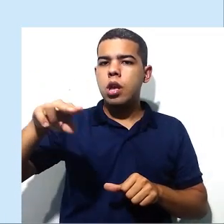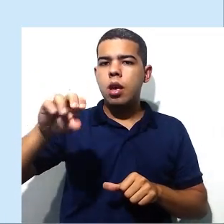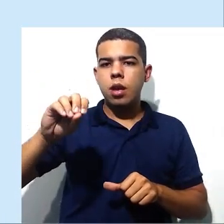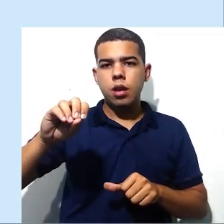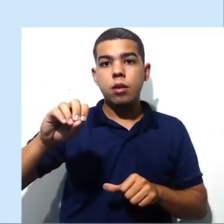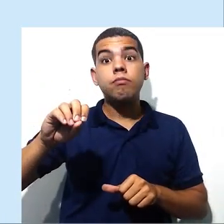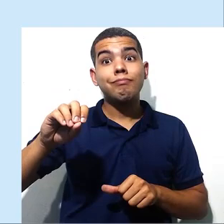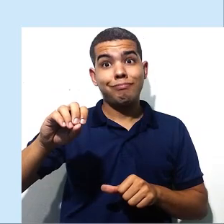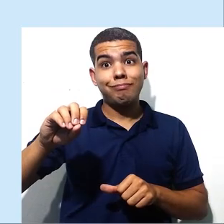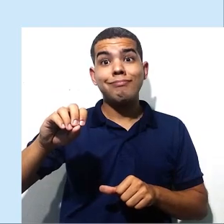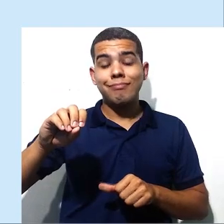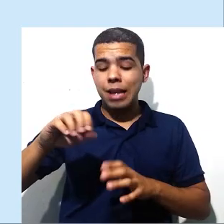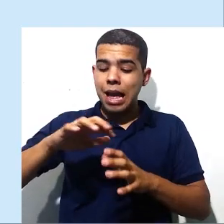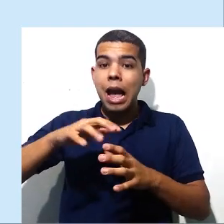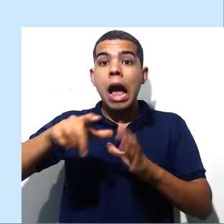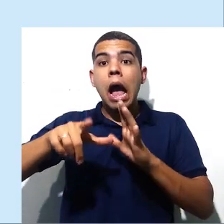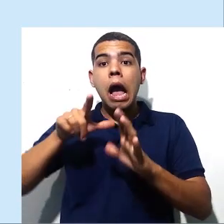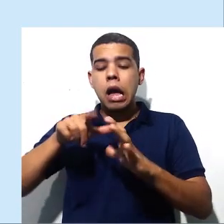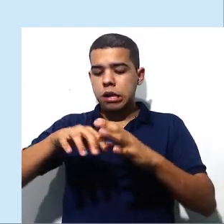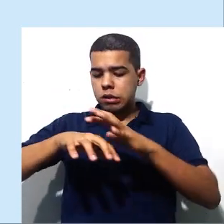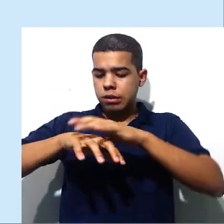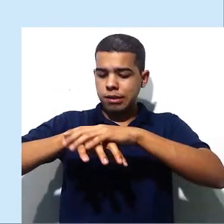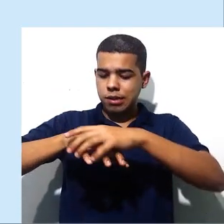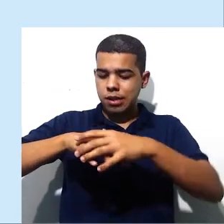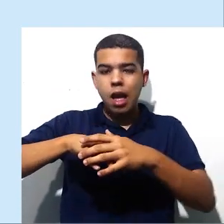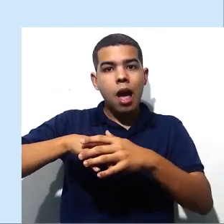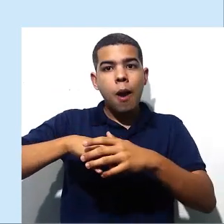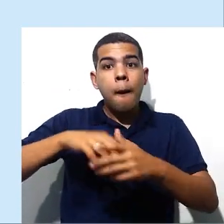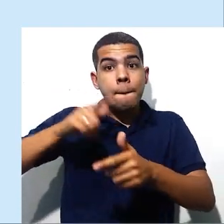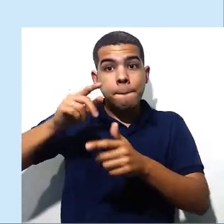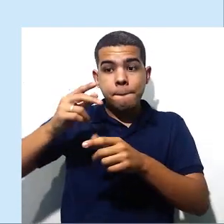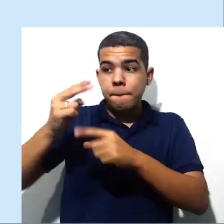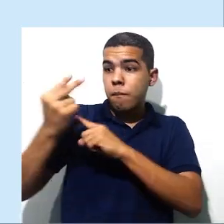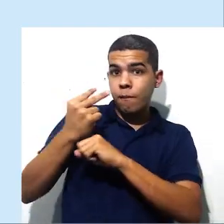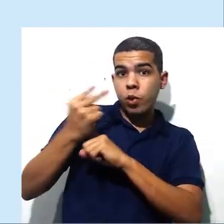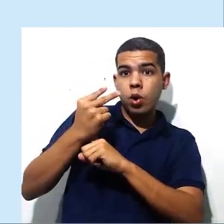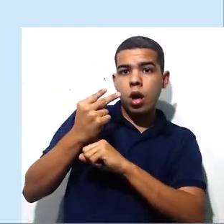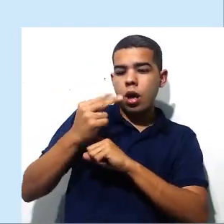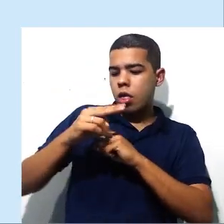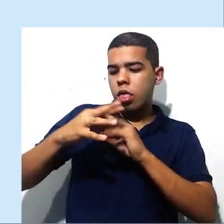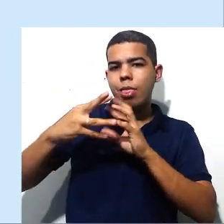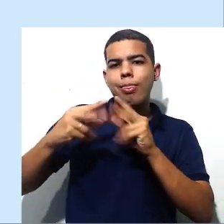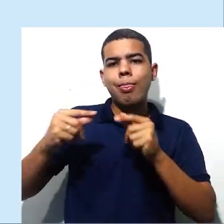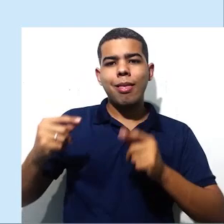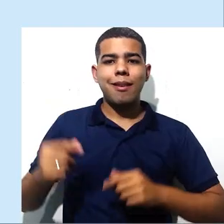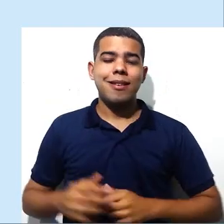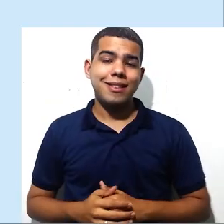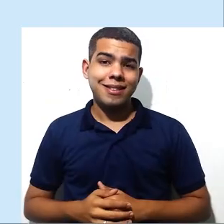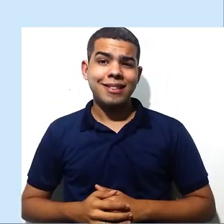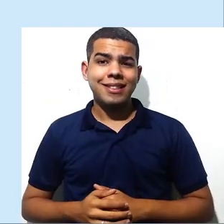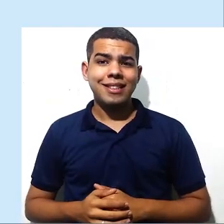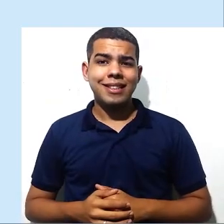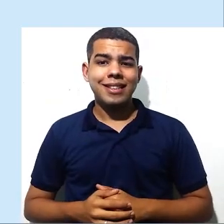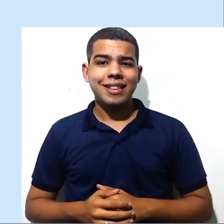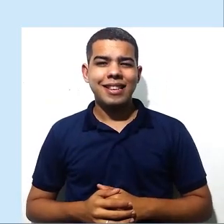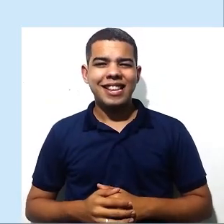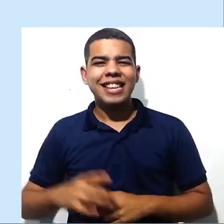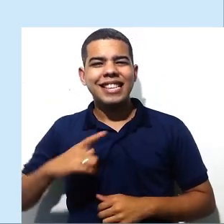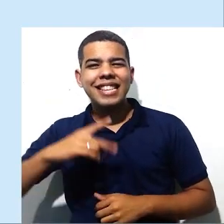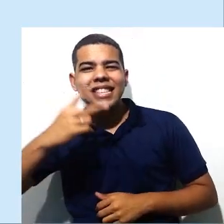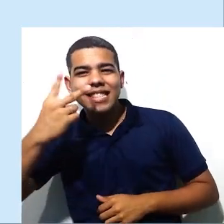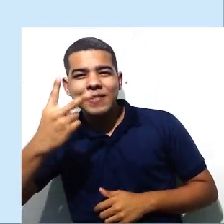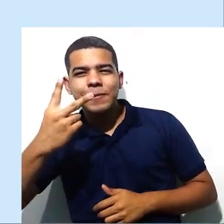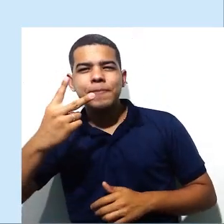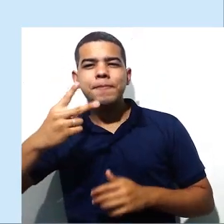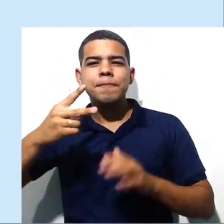contra os raios ultravioletas, no caso do ozônio, mas o oxigênio não. Bom, eu resolvi com vocês duas